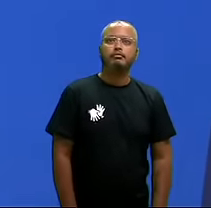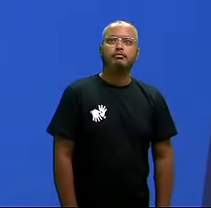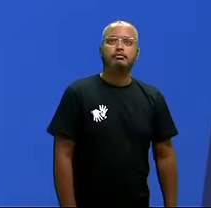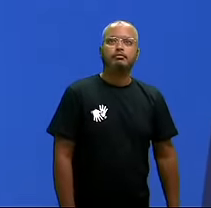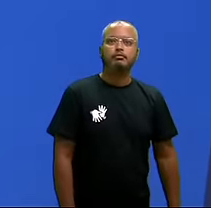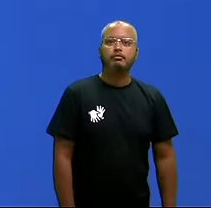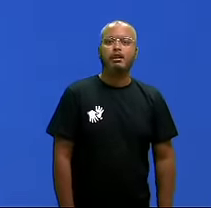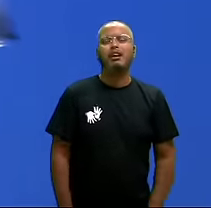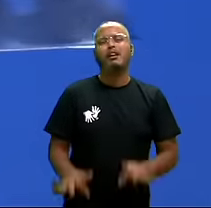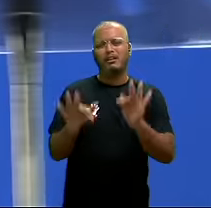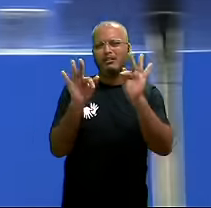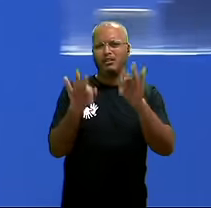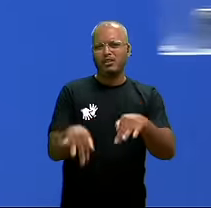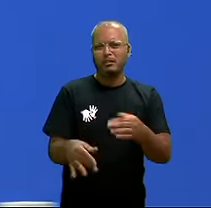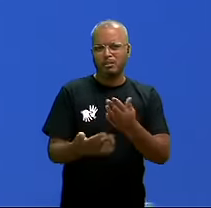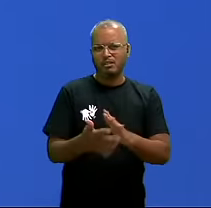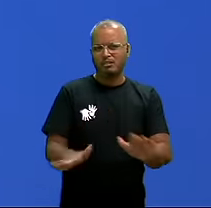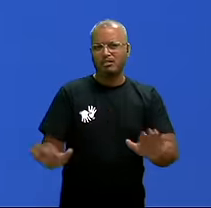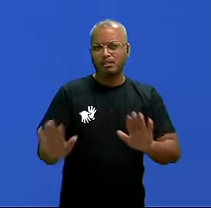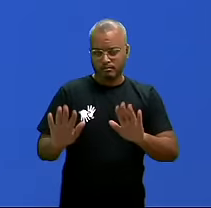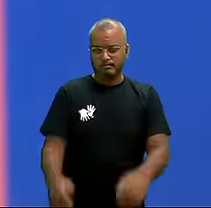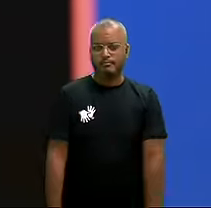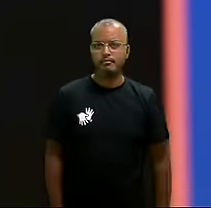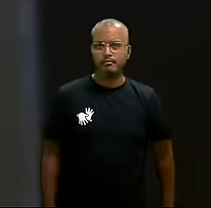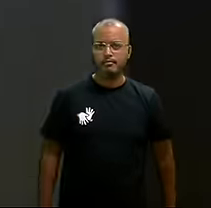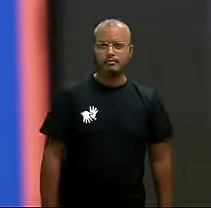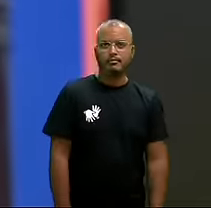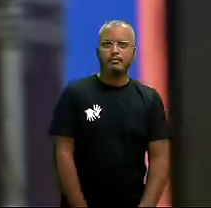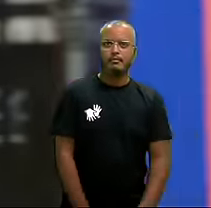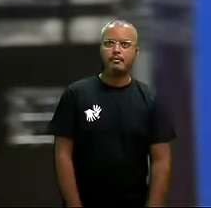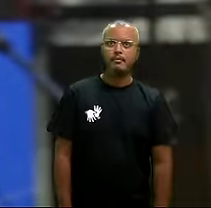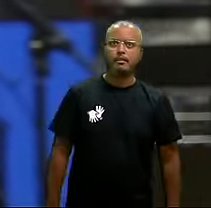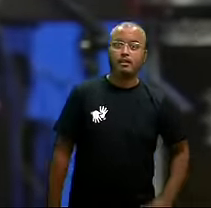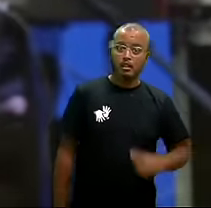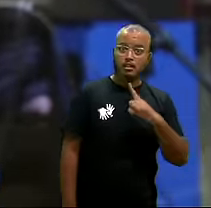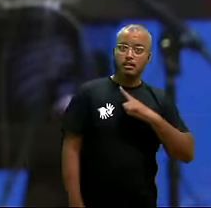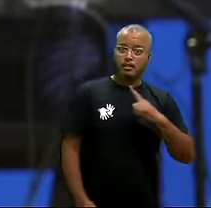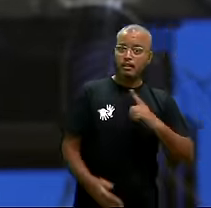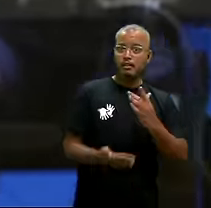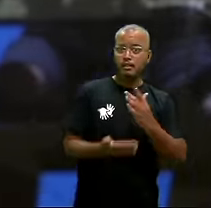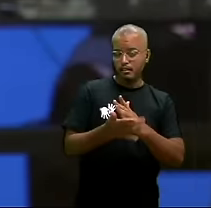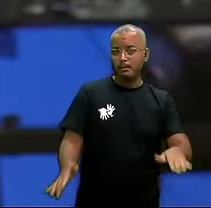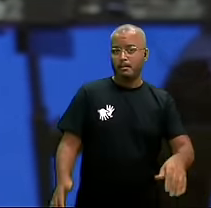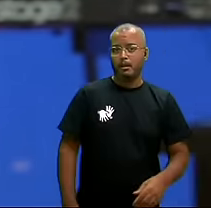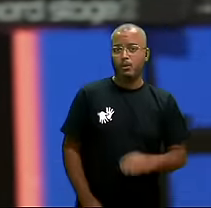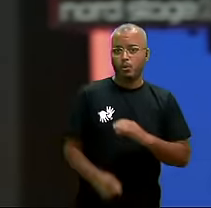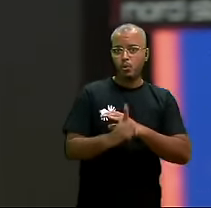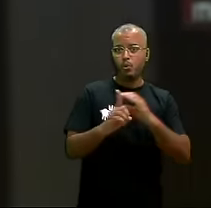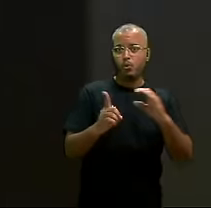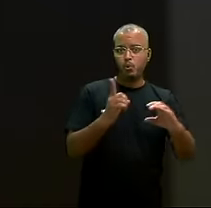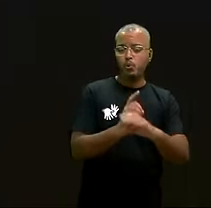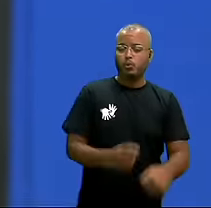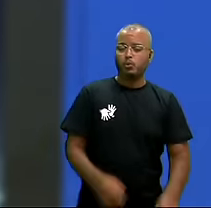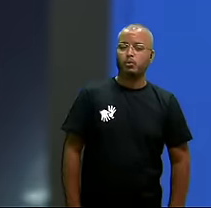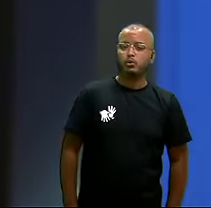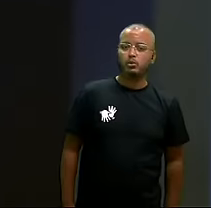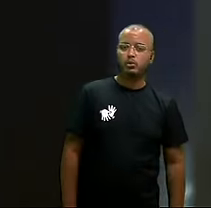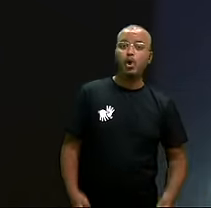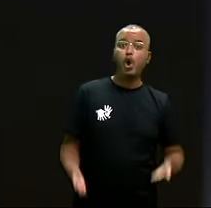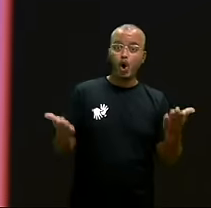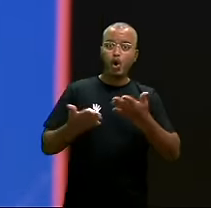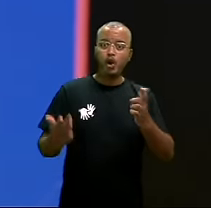Vou terminar, chega, falei para caramba já, chega. Não, tem que terminar, gente, tem que acabar o culto. Tem paredão hoje.